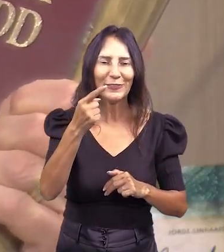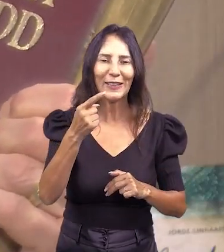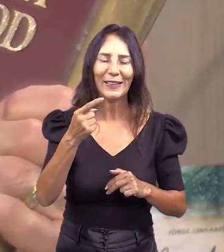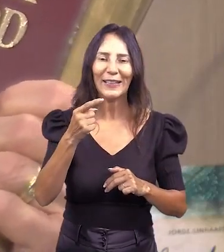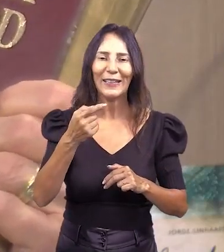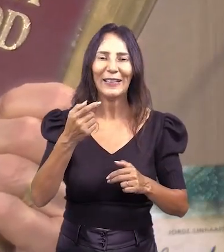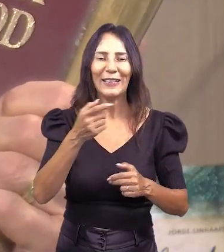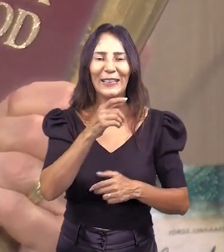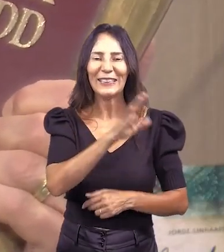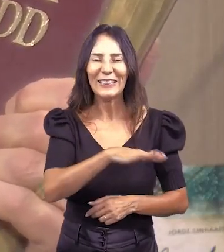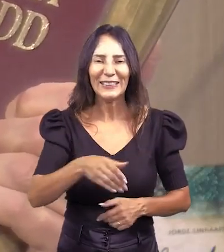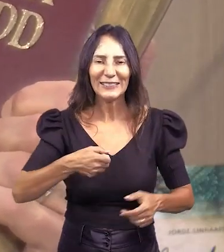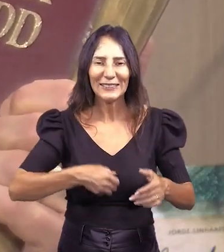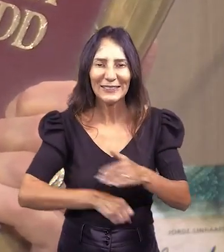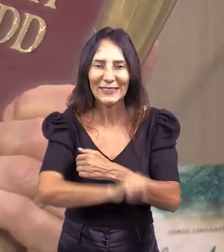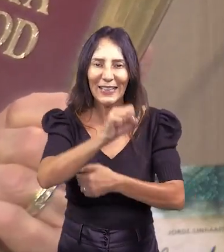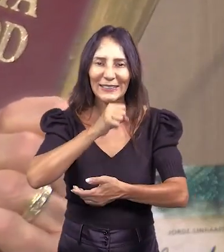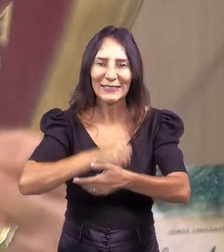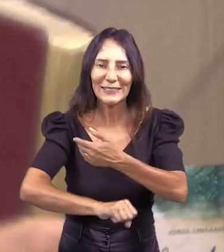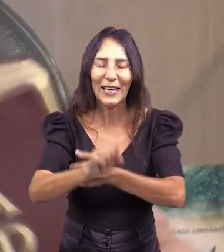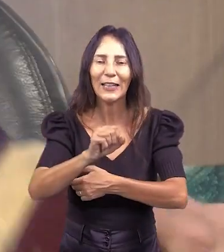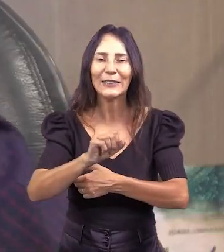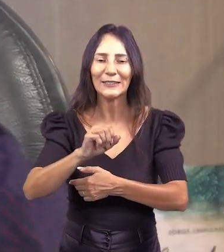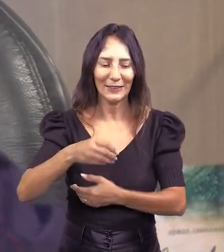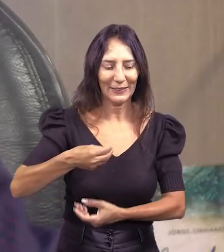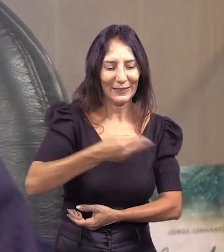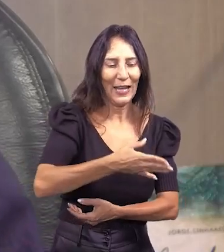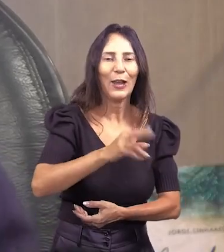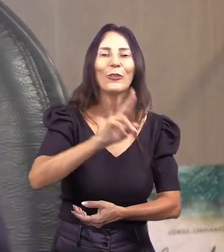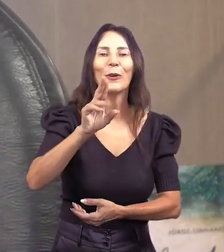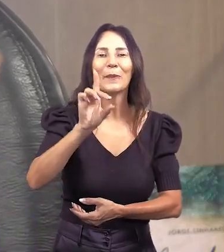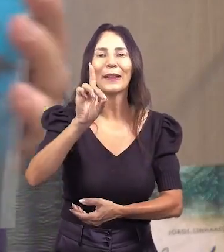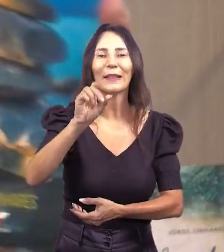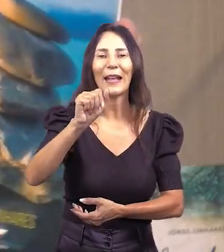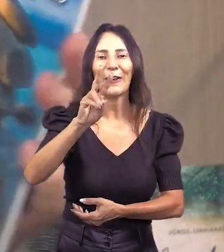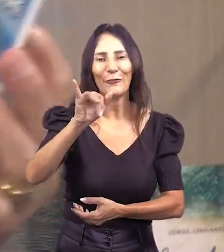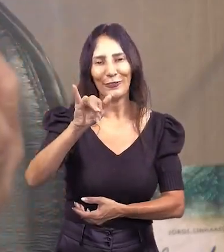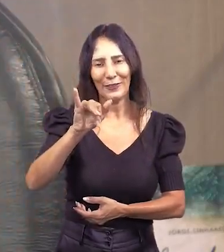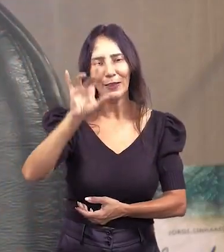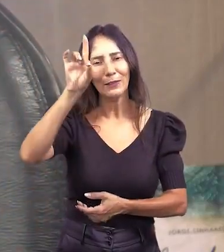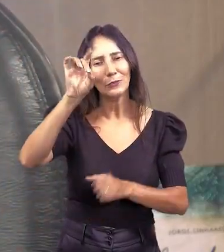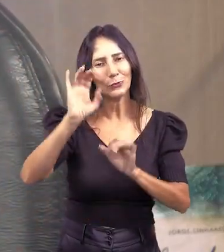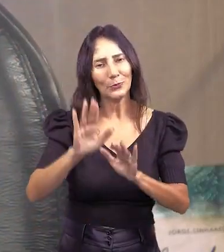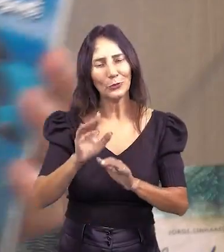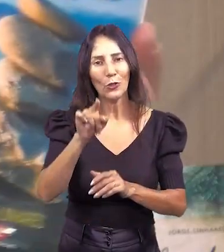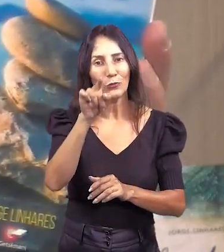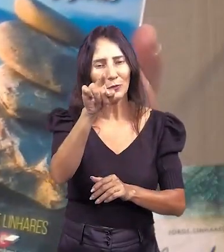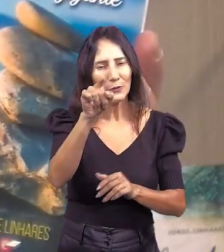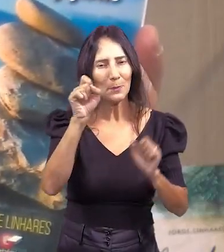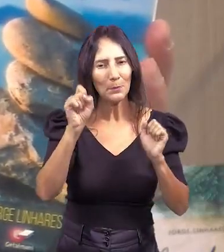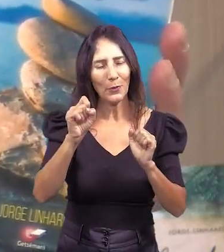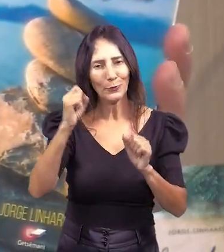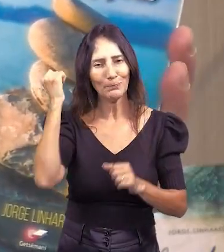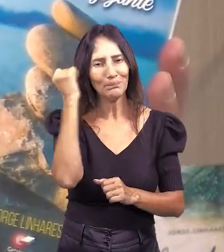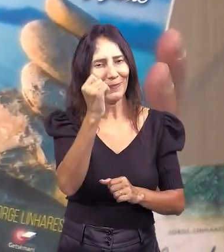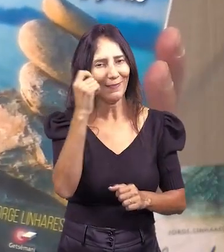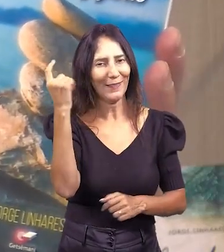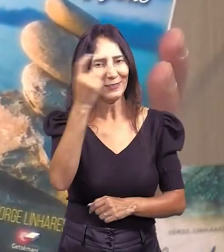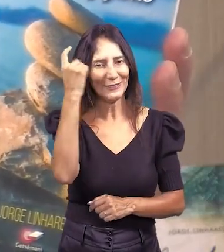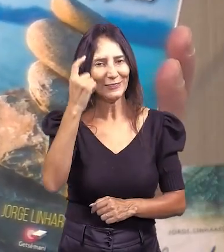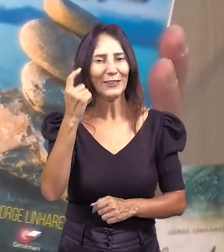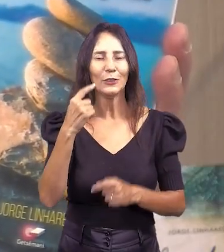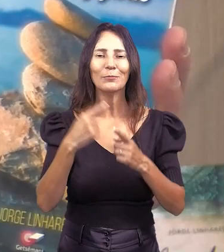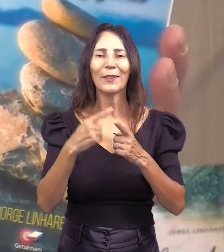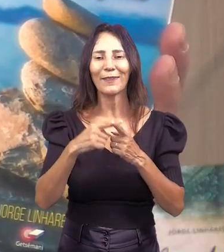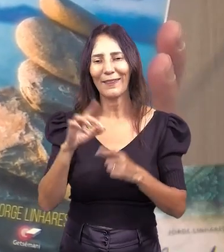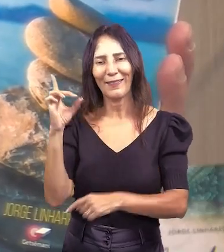muitas crianças com o nome de Davi. Que Deus te abençoe e você também pode ser um matador de